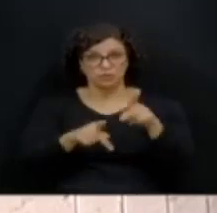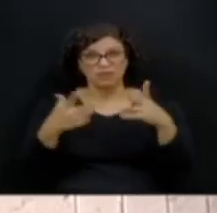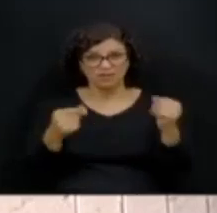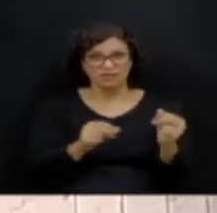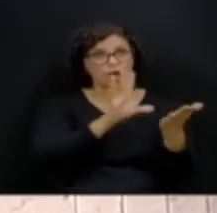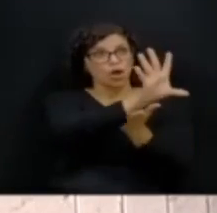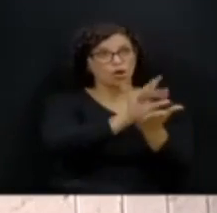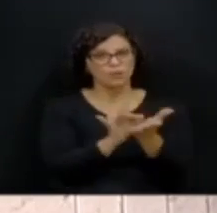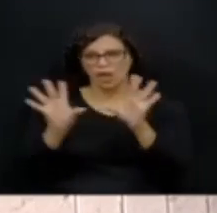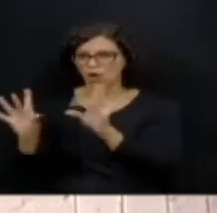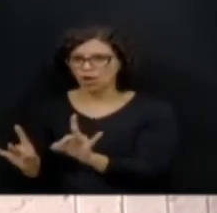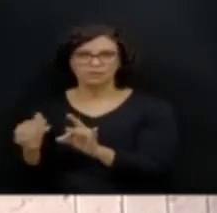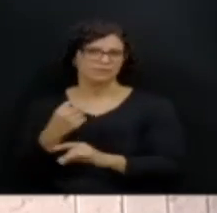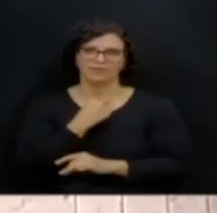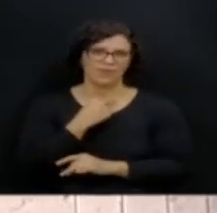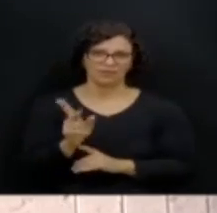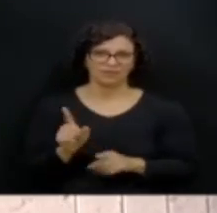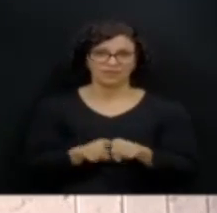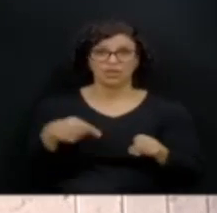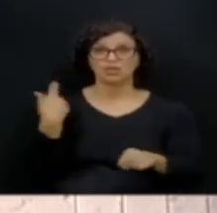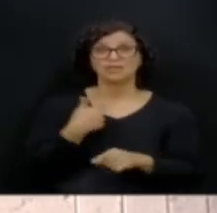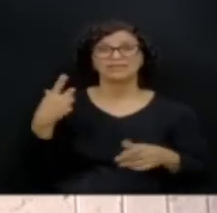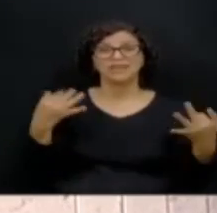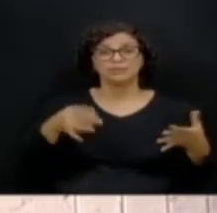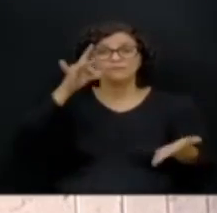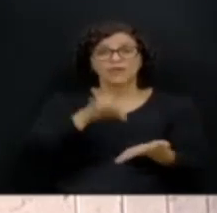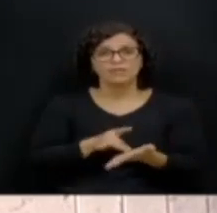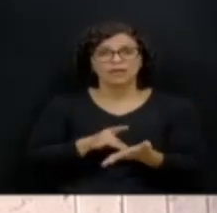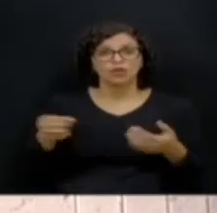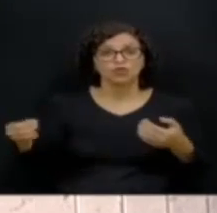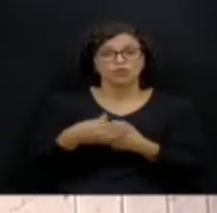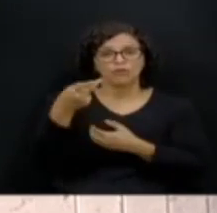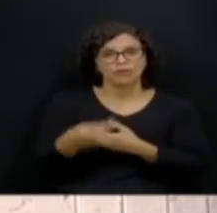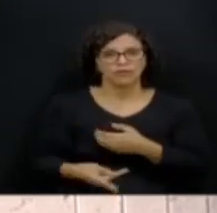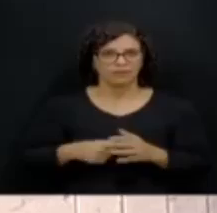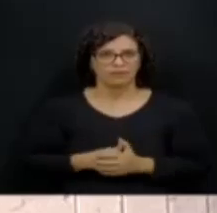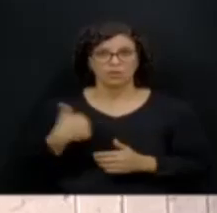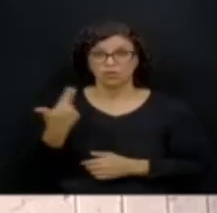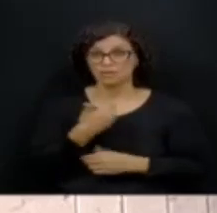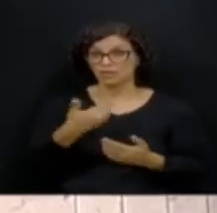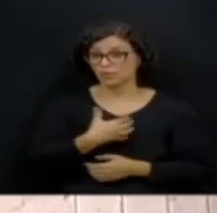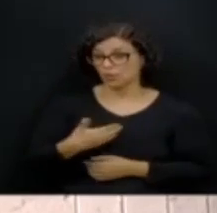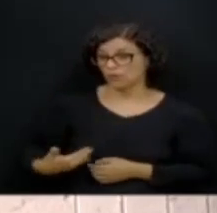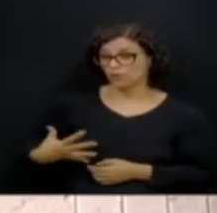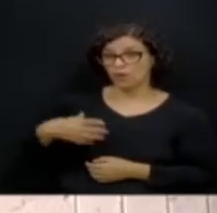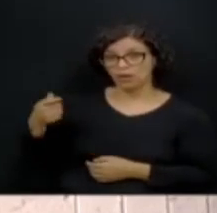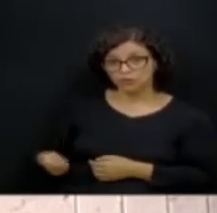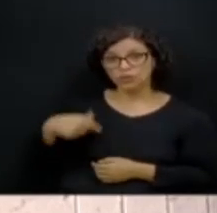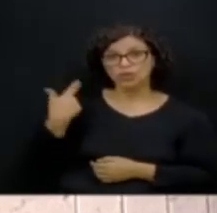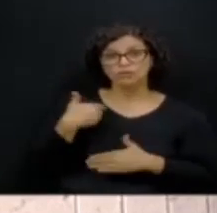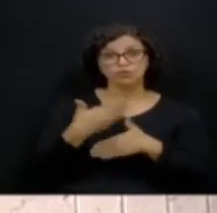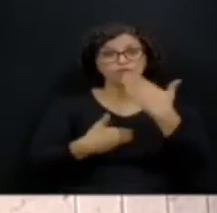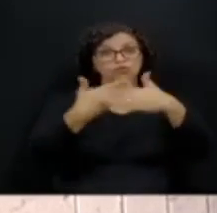Ctrl+C, Ctrl+V, não. Nós queremos originalidade. Nós queremos, governador Júnior, que a gente